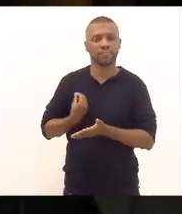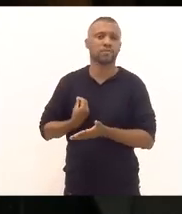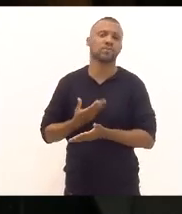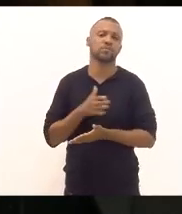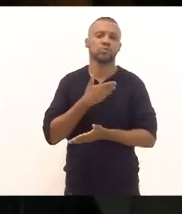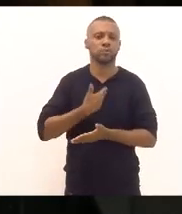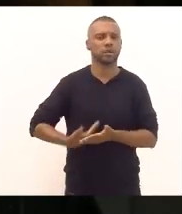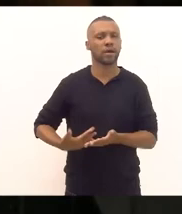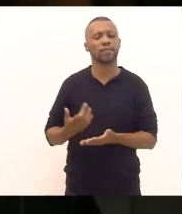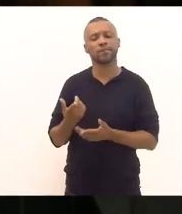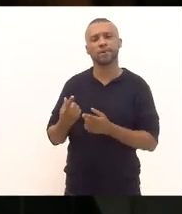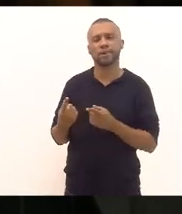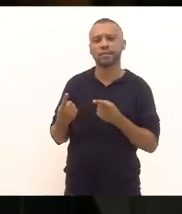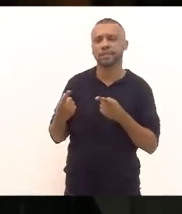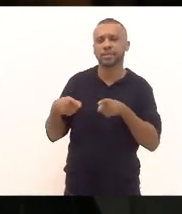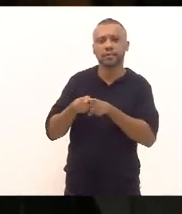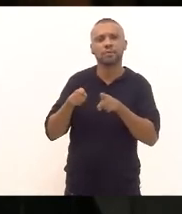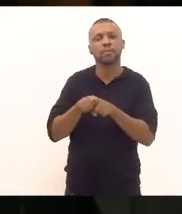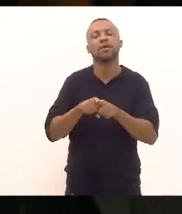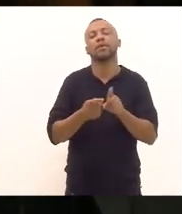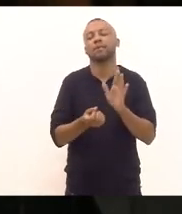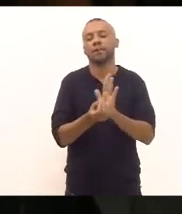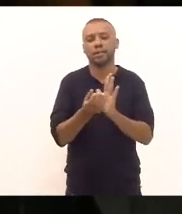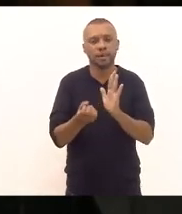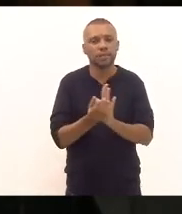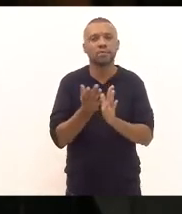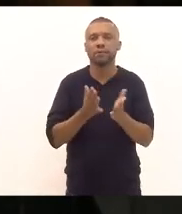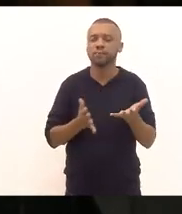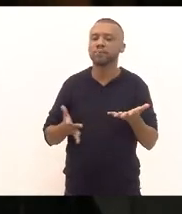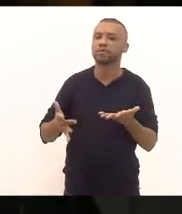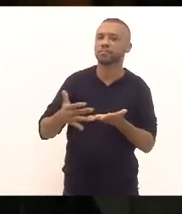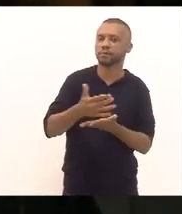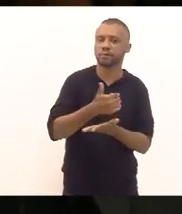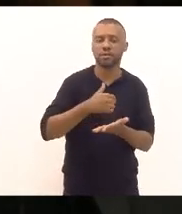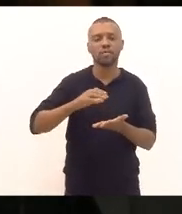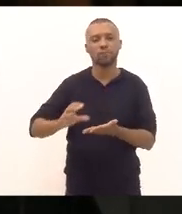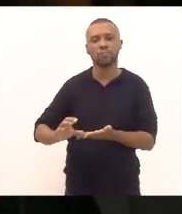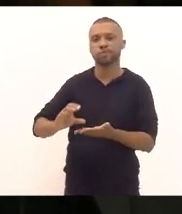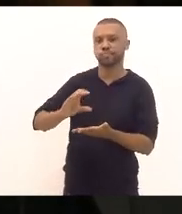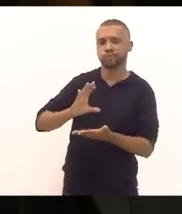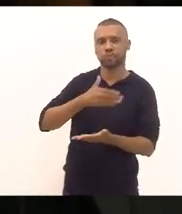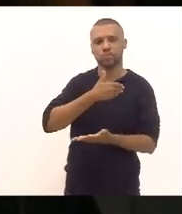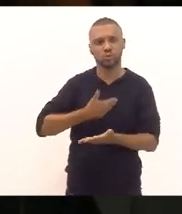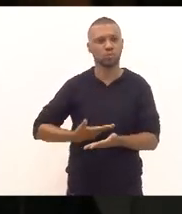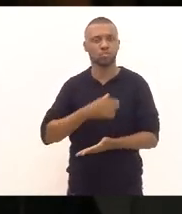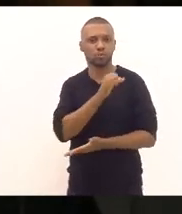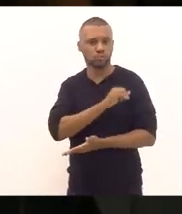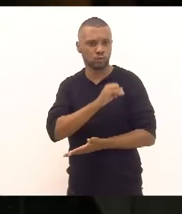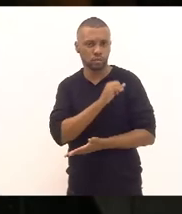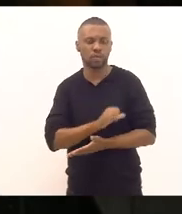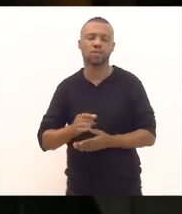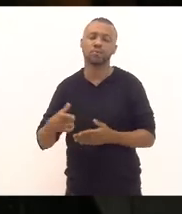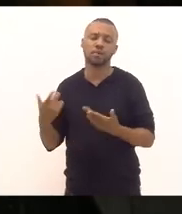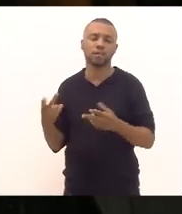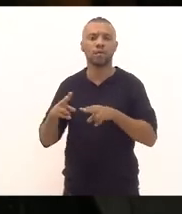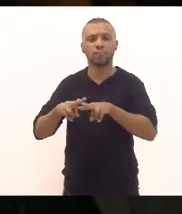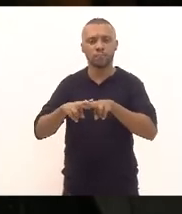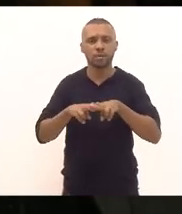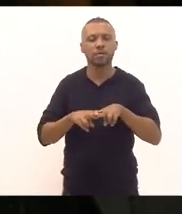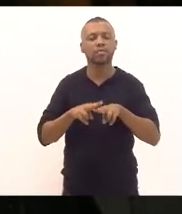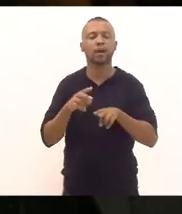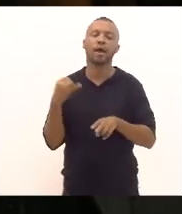e ao mesmo tempo é o que produz muita receita que arrecada muito no estado do Rio de Janeiro e portanto